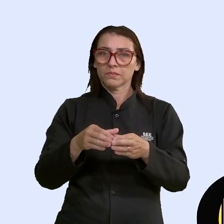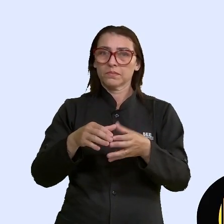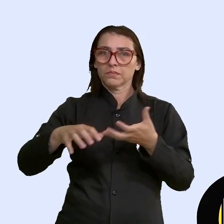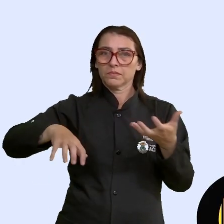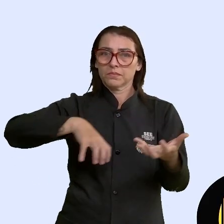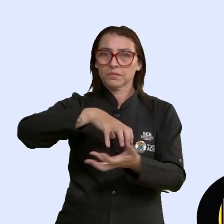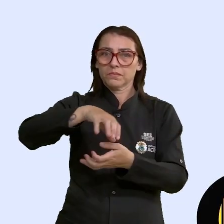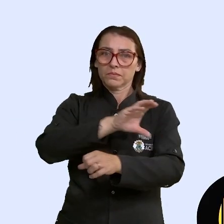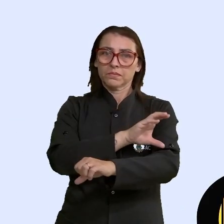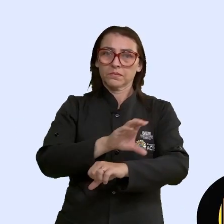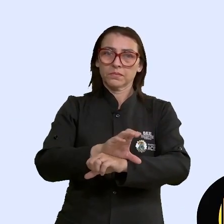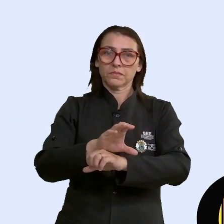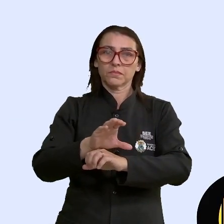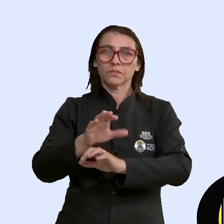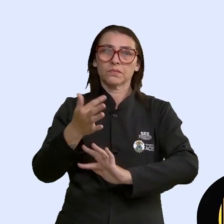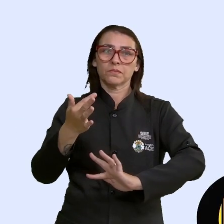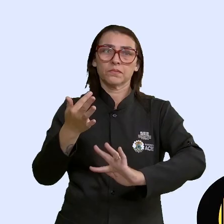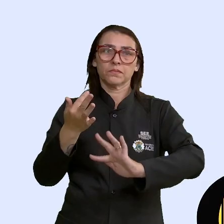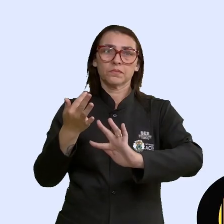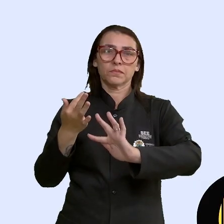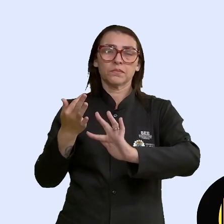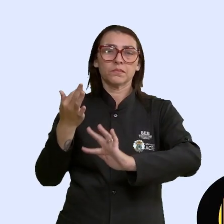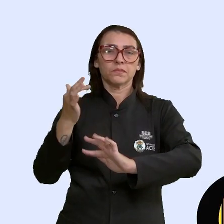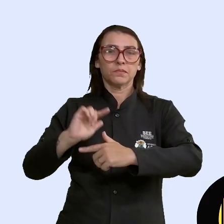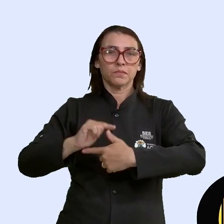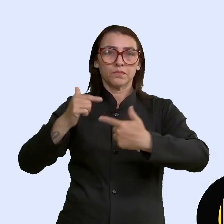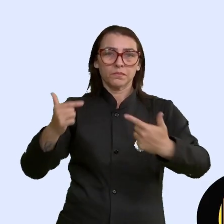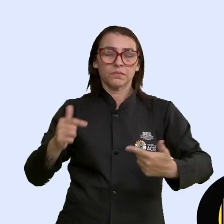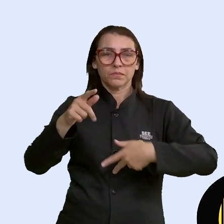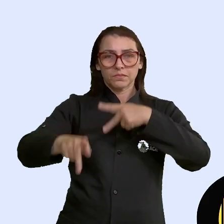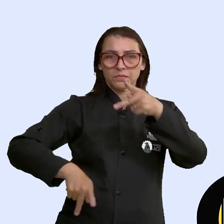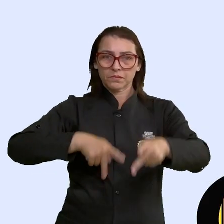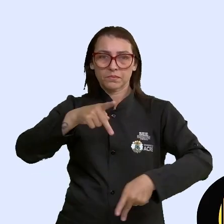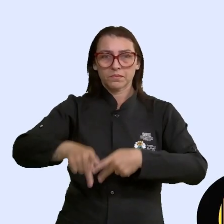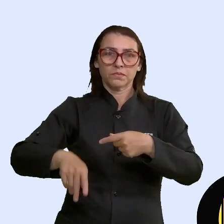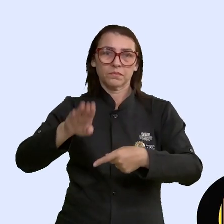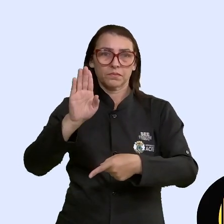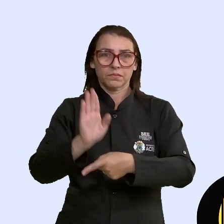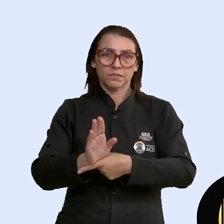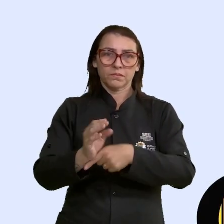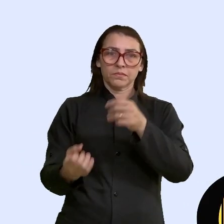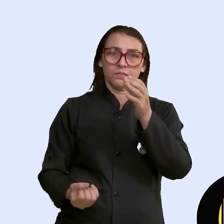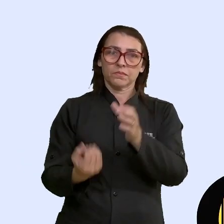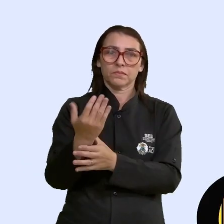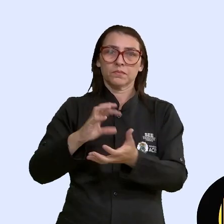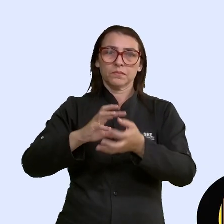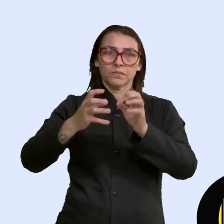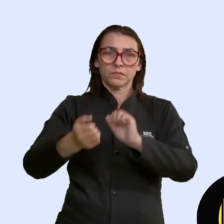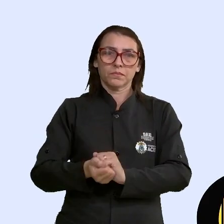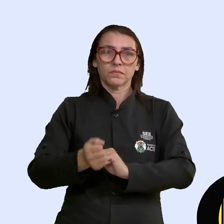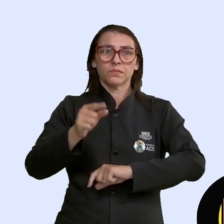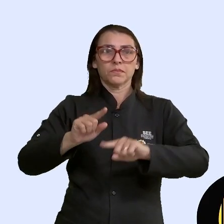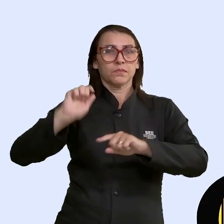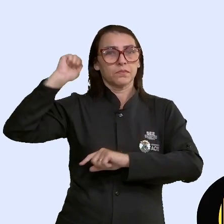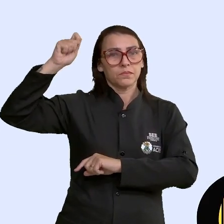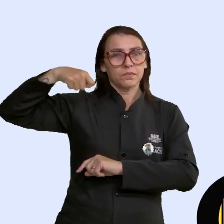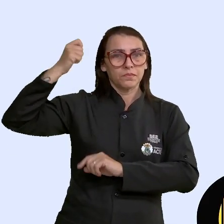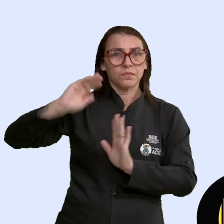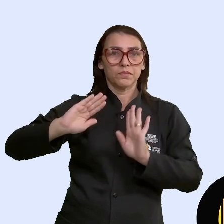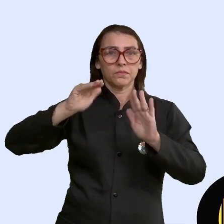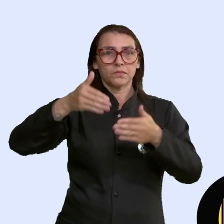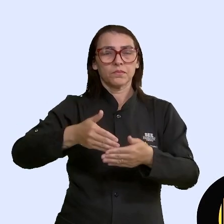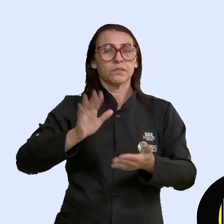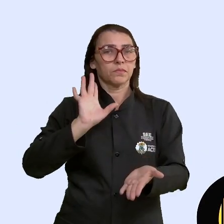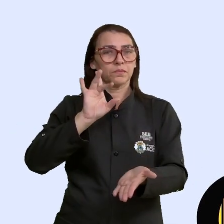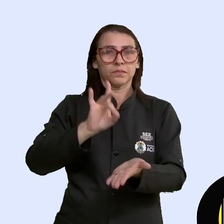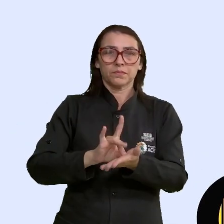conjunto de manifestações culturais folclóricas e tradicionais de um povo. Letra B, a produção artesanal de obras artísticas